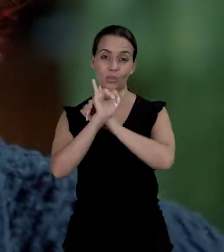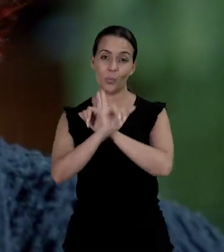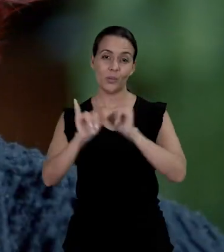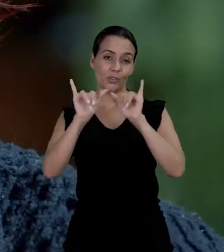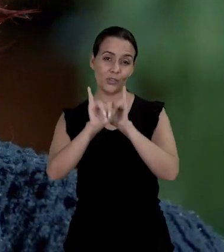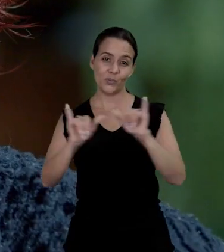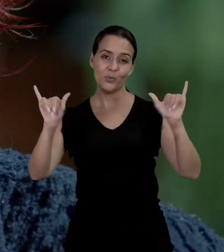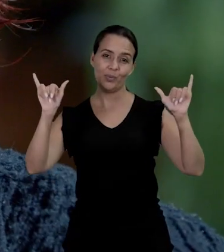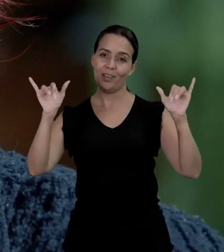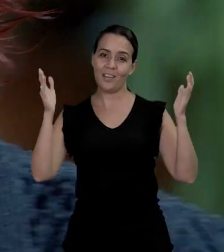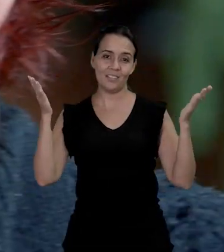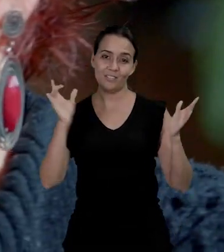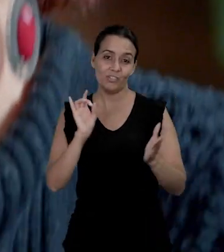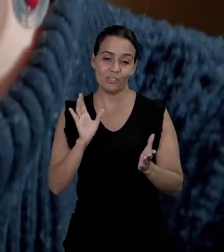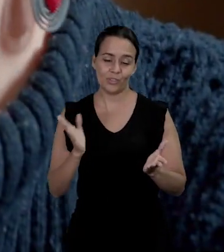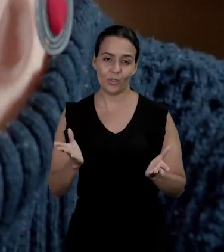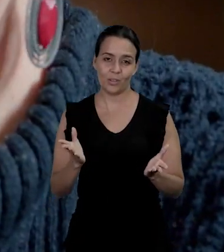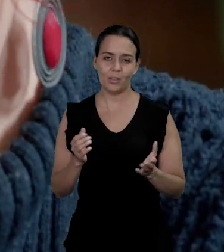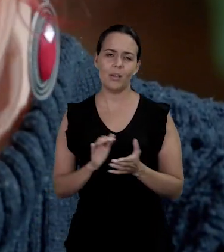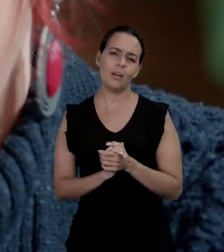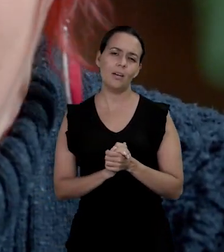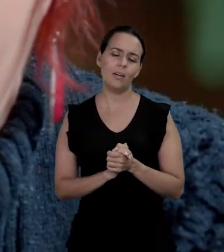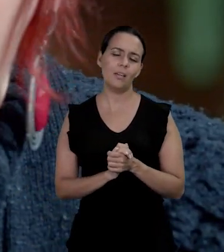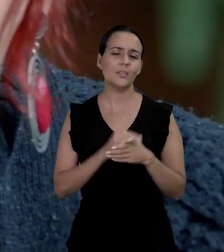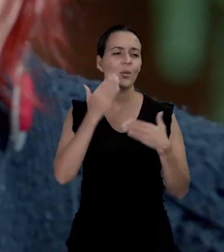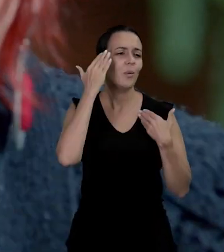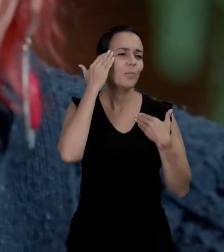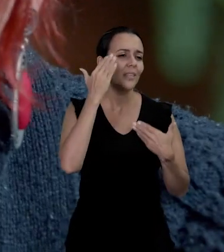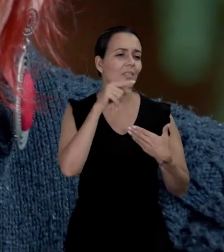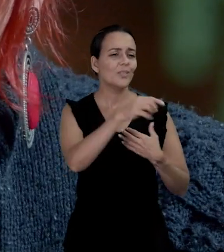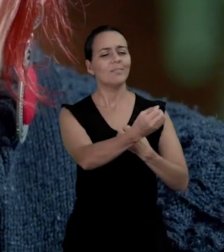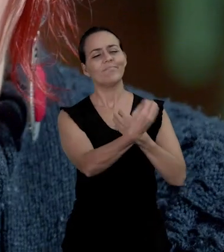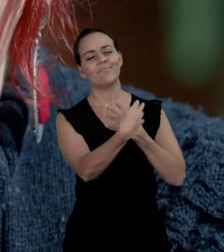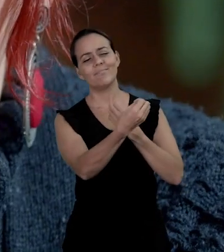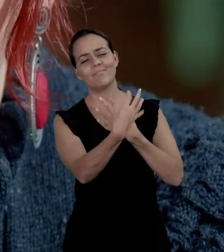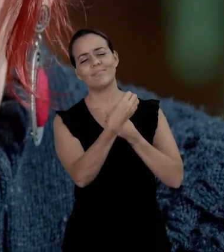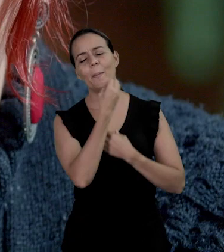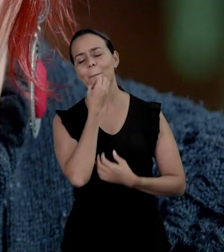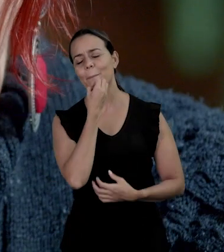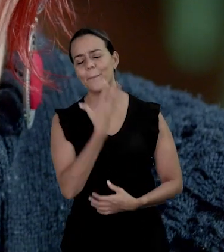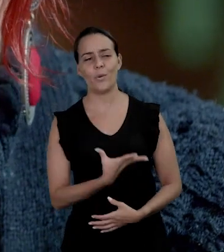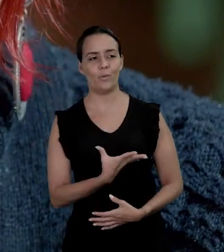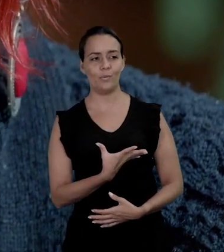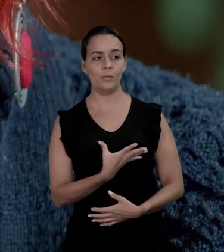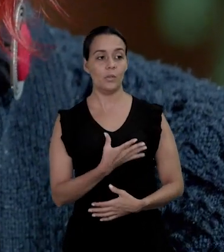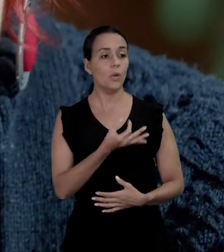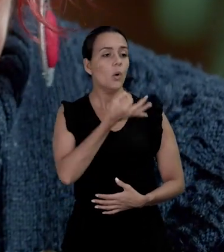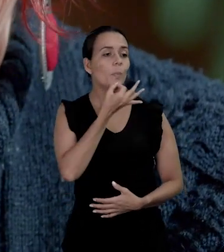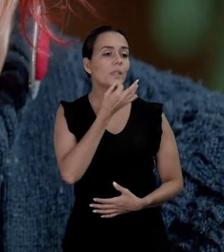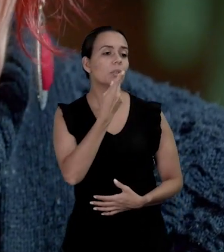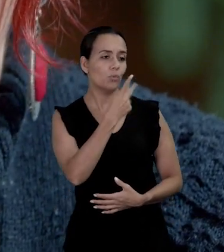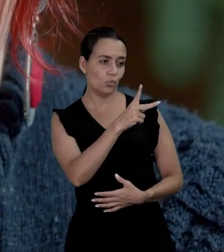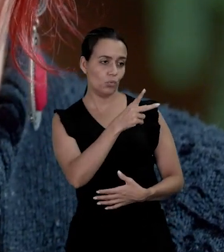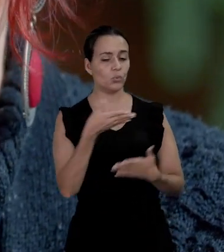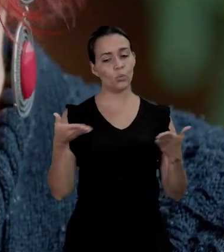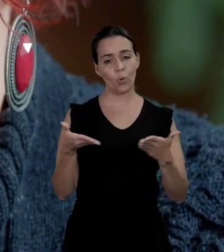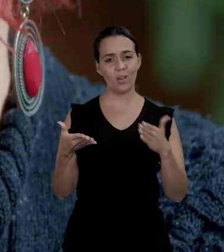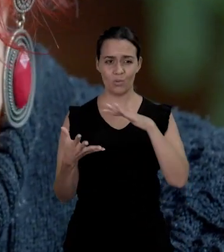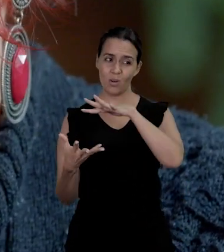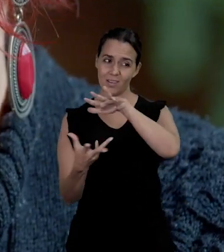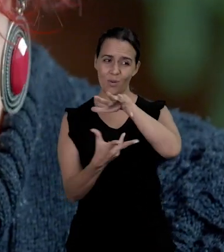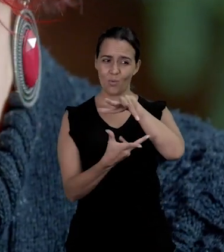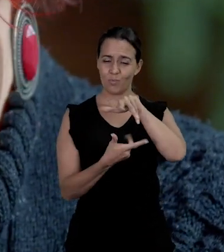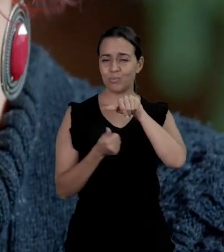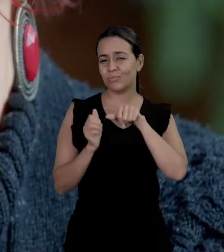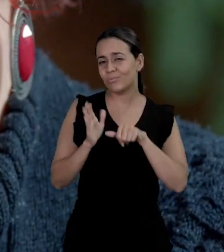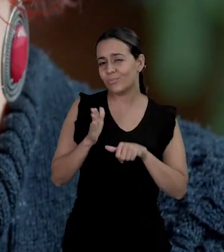mercado. Ah, querida, você deu uma aula aqui pra gente agora e eu queria saber, assim, sua opinião. Você acha que a gente está num mundo